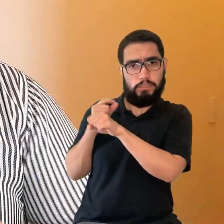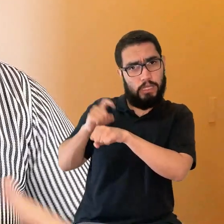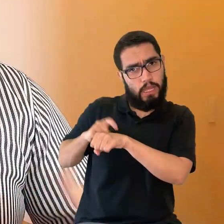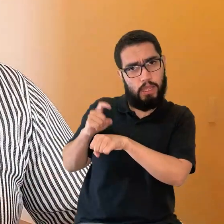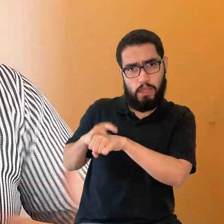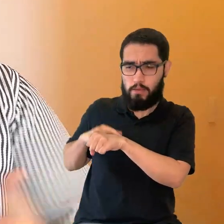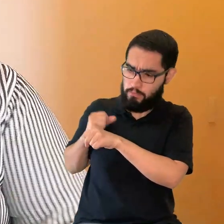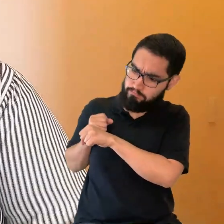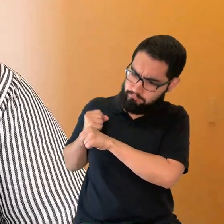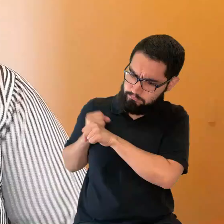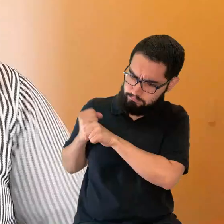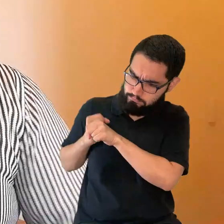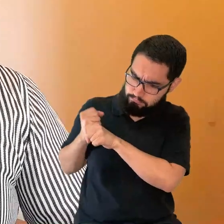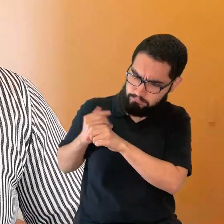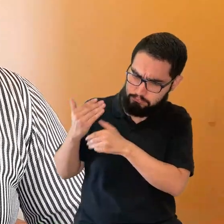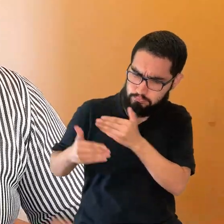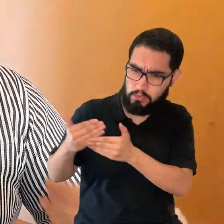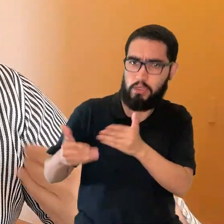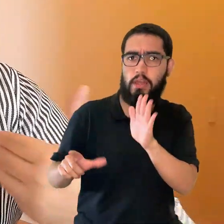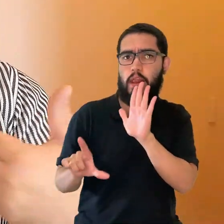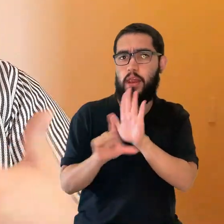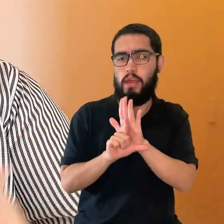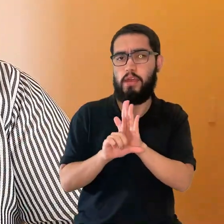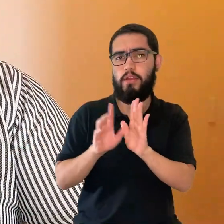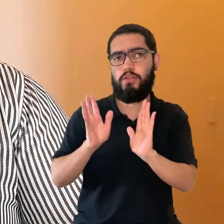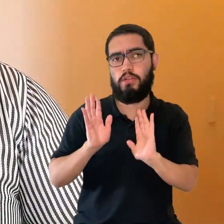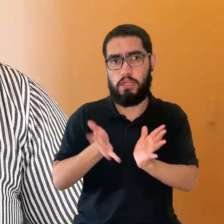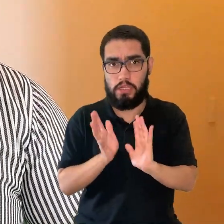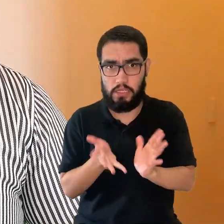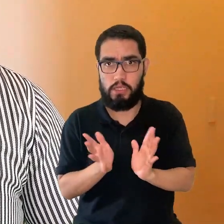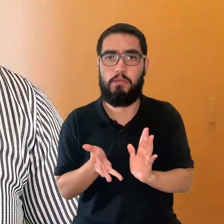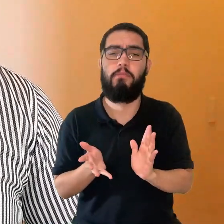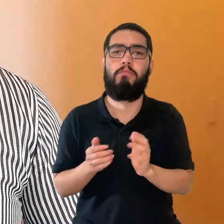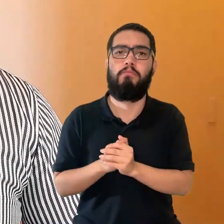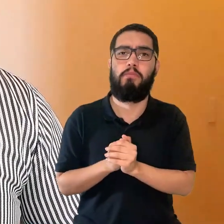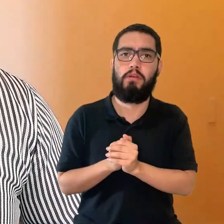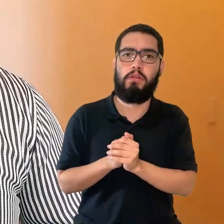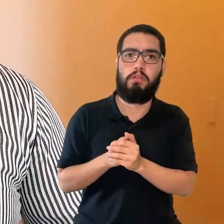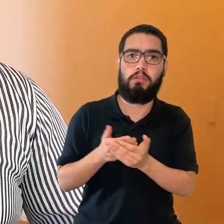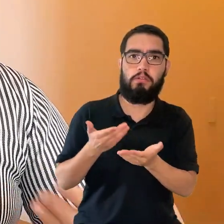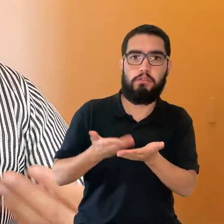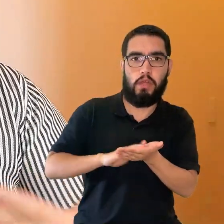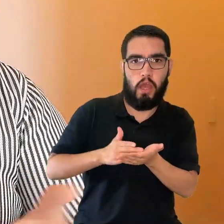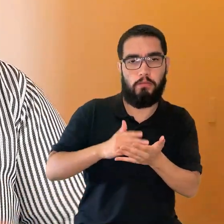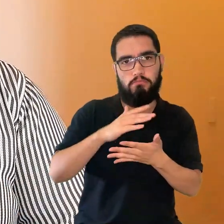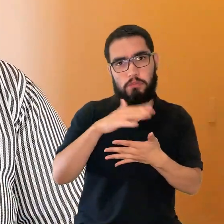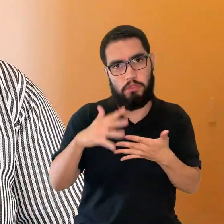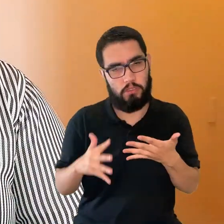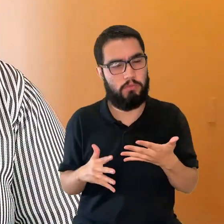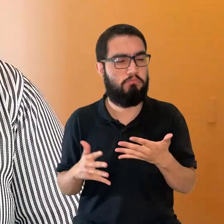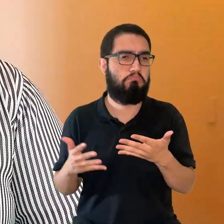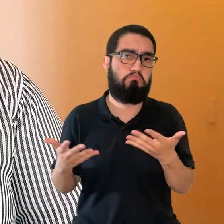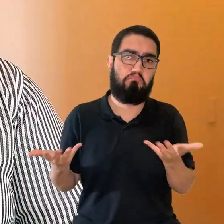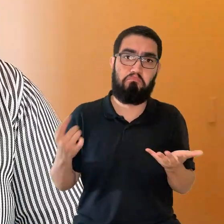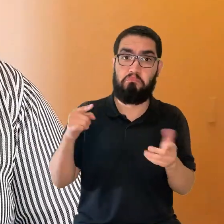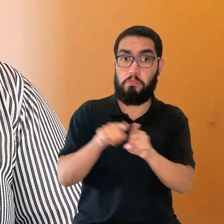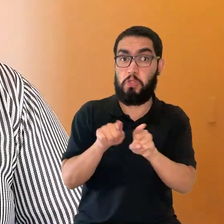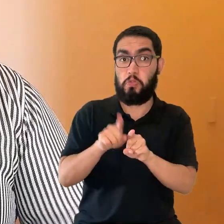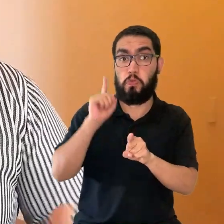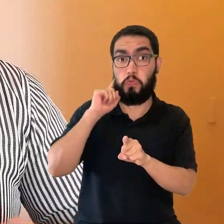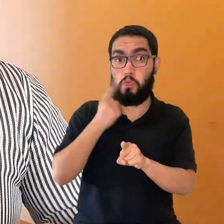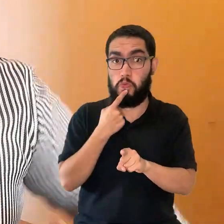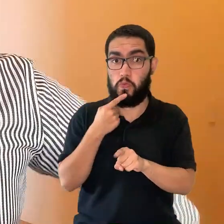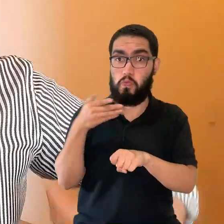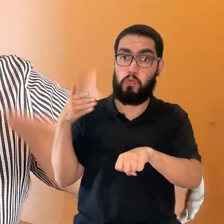tempo, da lei de Libras, do reconhecimento da profissão do tradutor e intérprete de Libras, essa questão também do